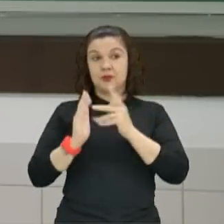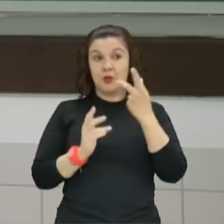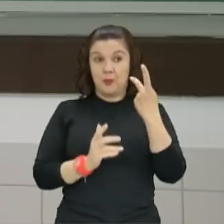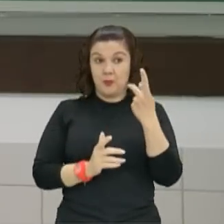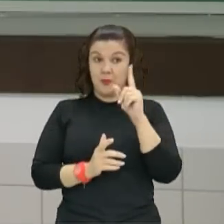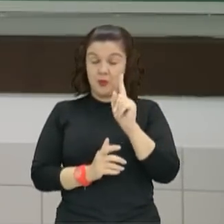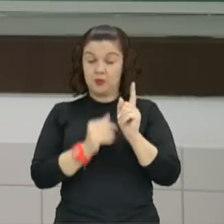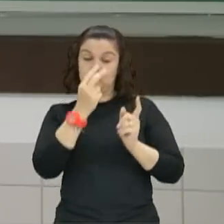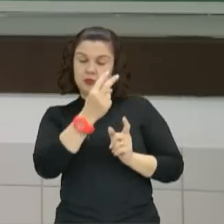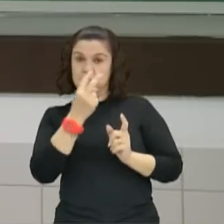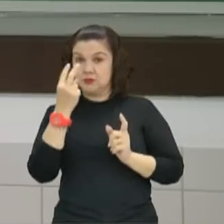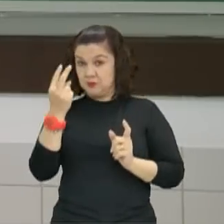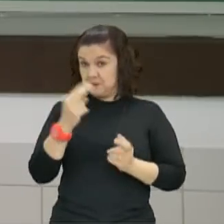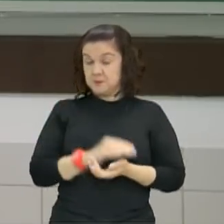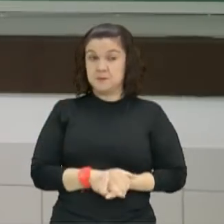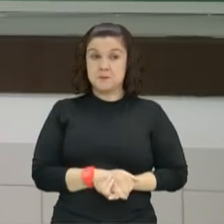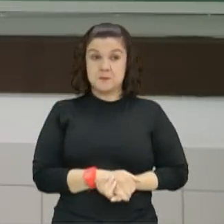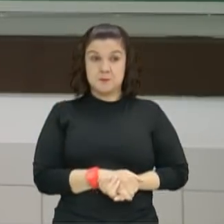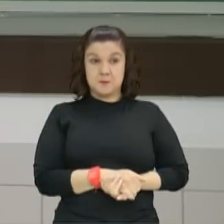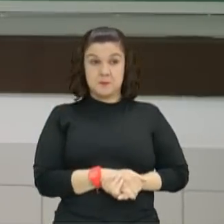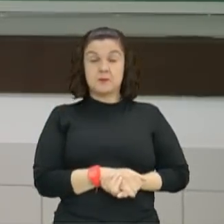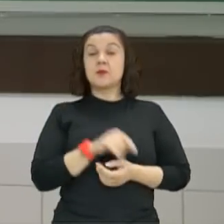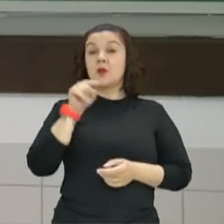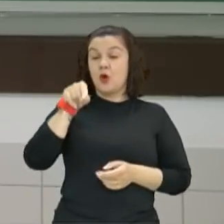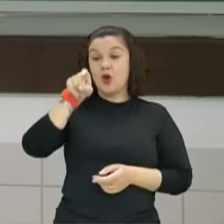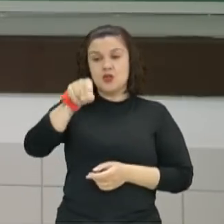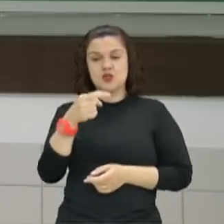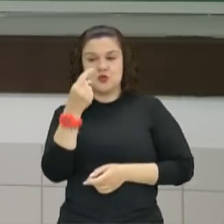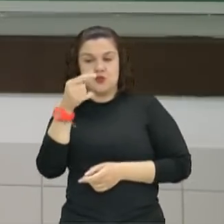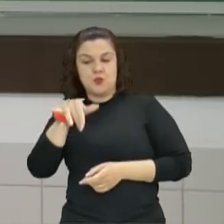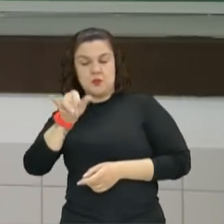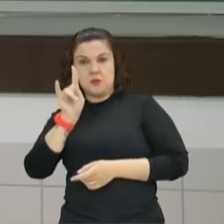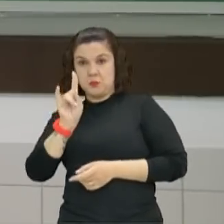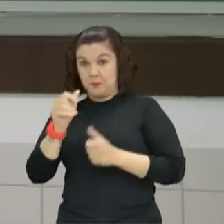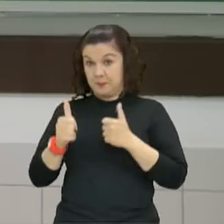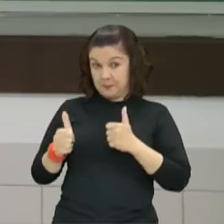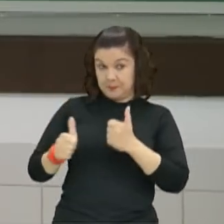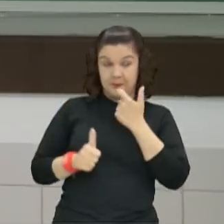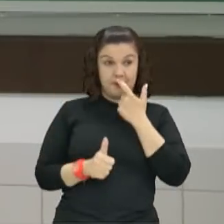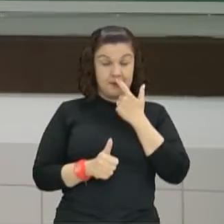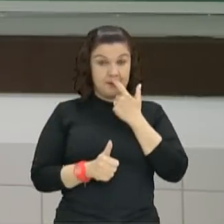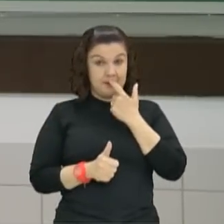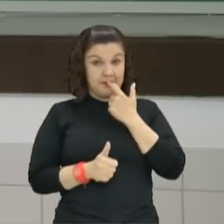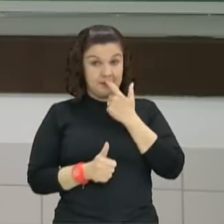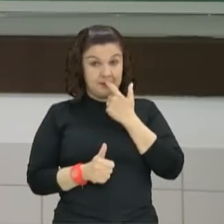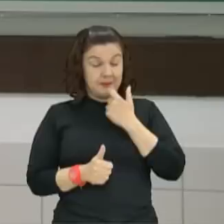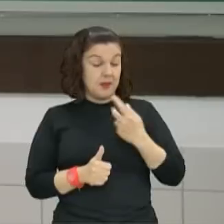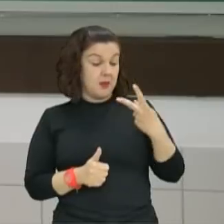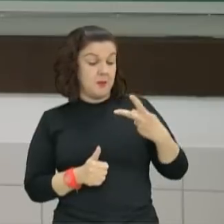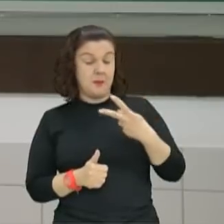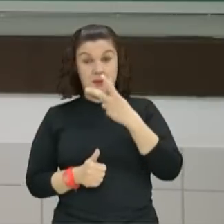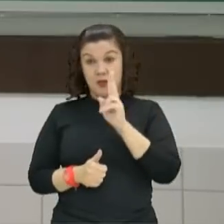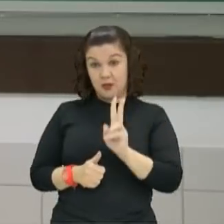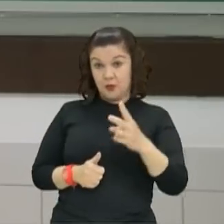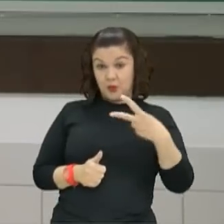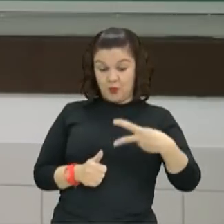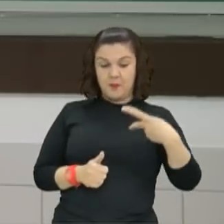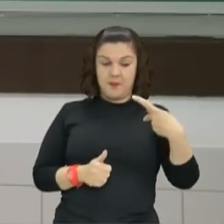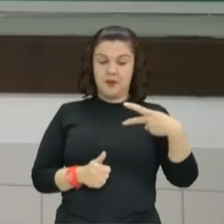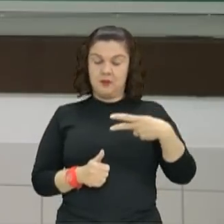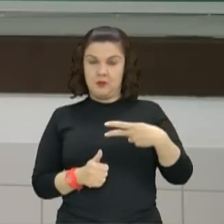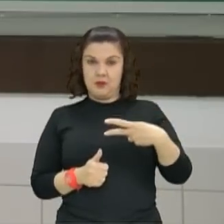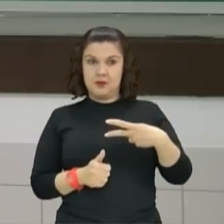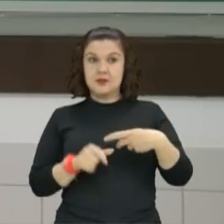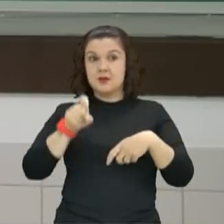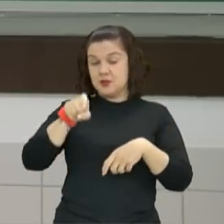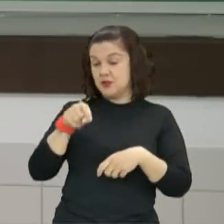que é 2 e 2, lembrando que eu vou colocar aqui como x1 e y1, tá bom? E p2, 3 e 4 também, x2 e